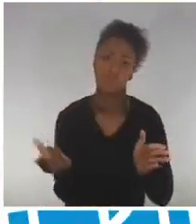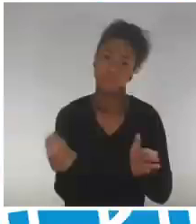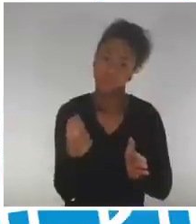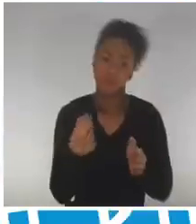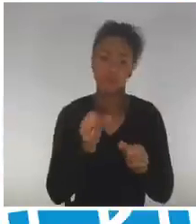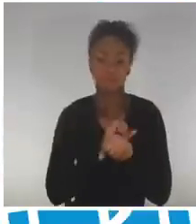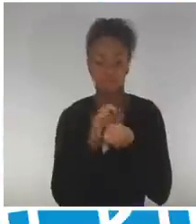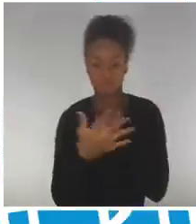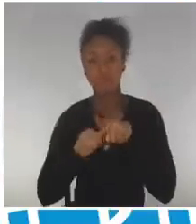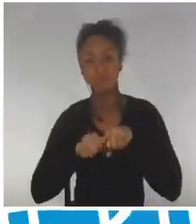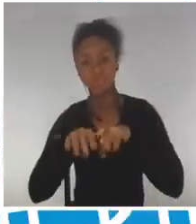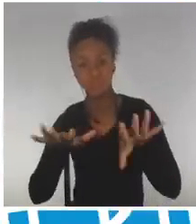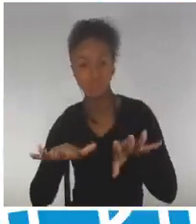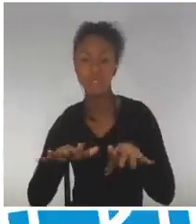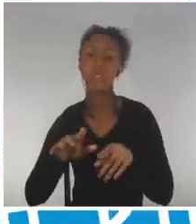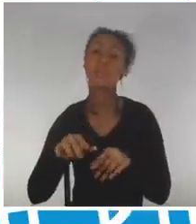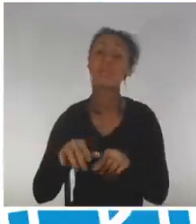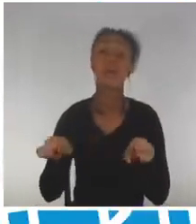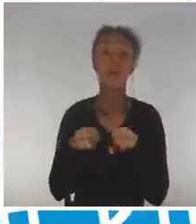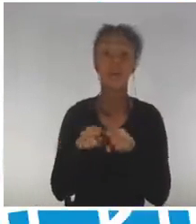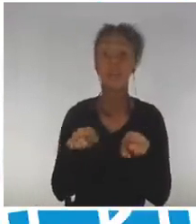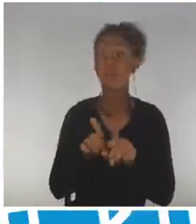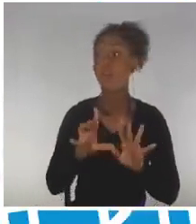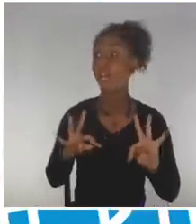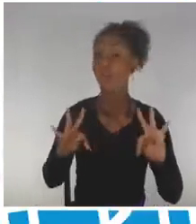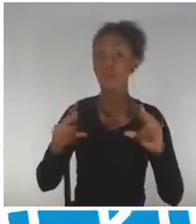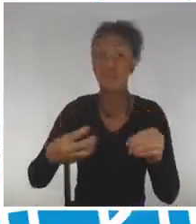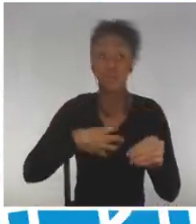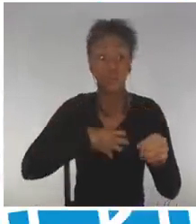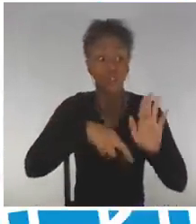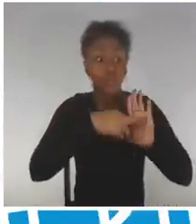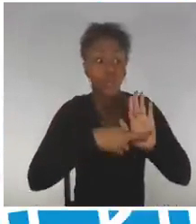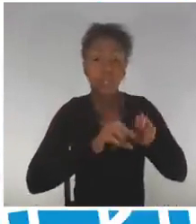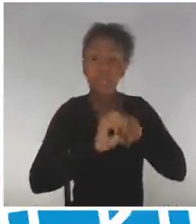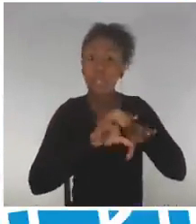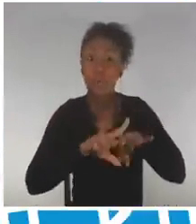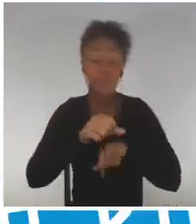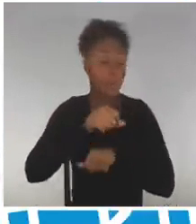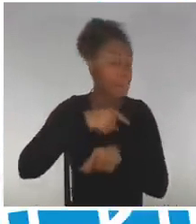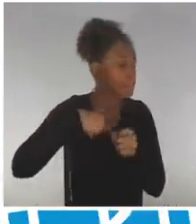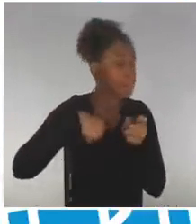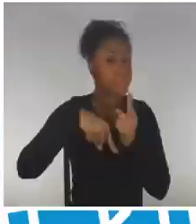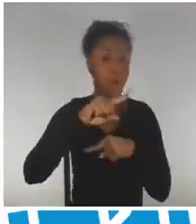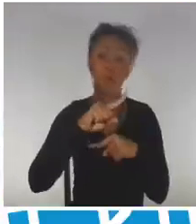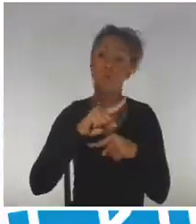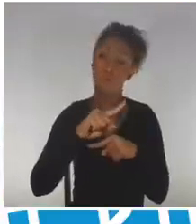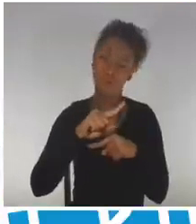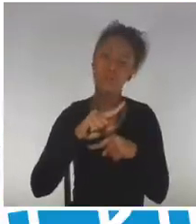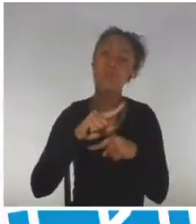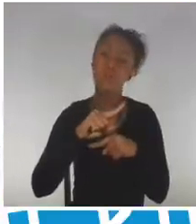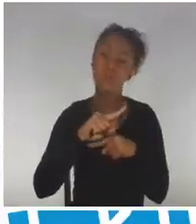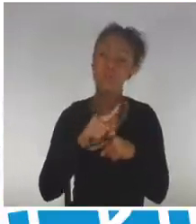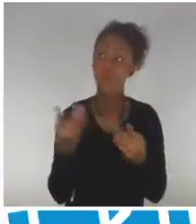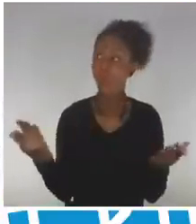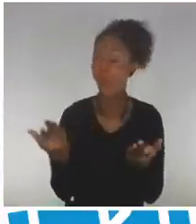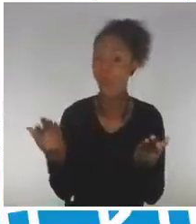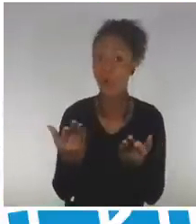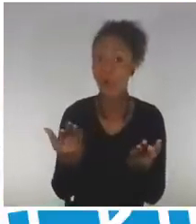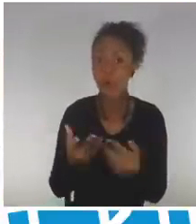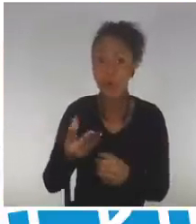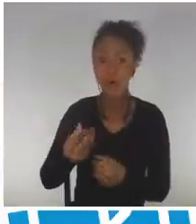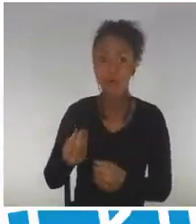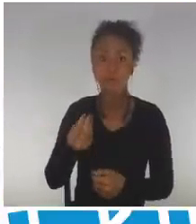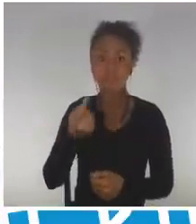pela mudança muito radical de políticas educacionais, no momento em que nós estamos vivendo a implementação